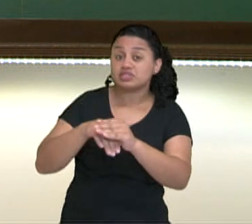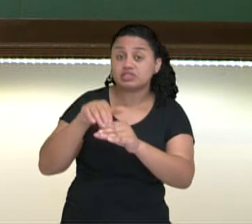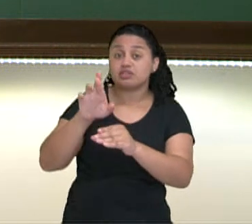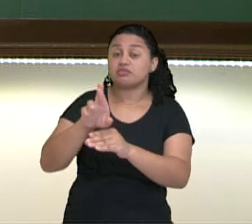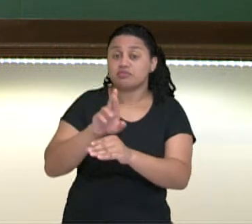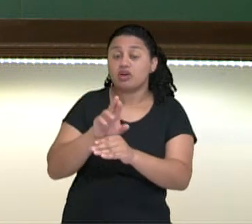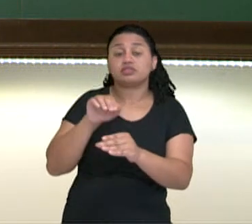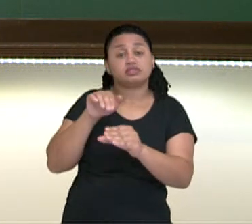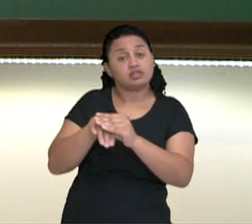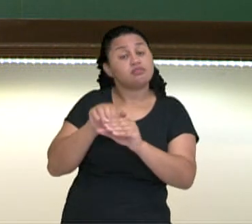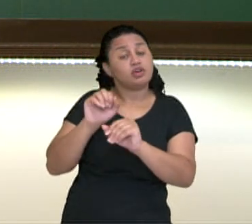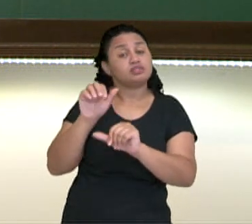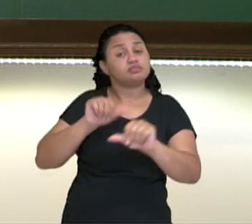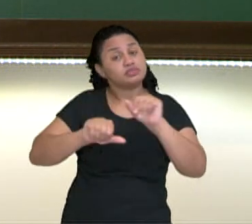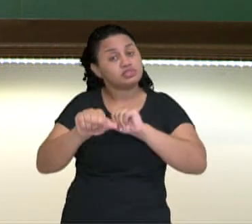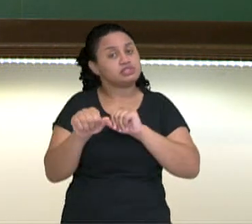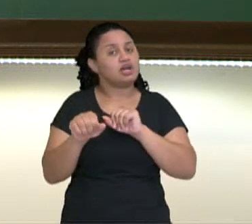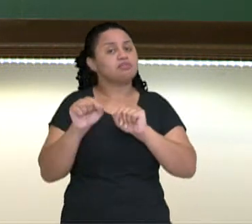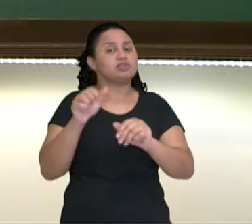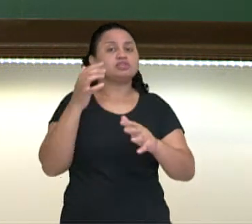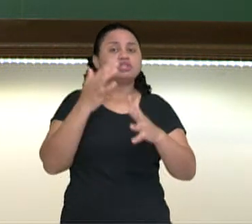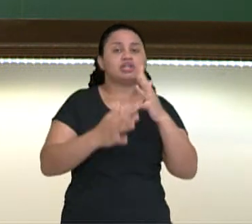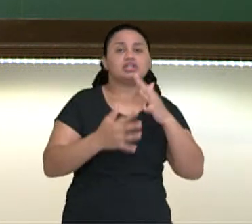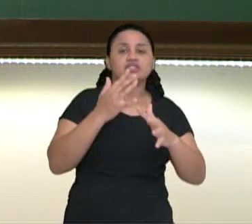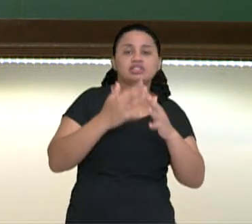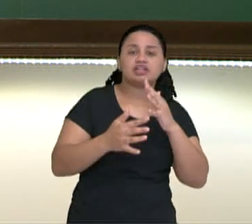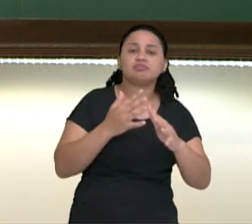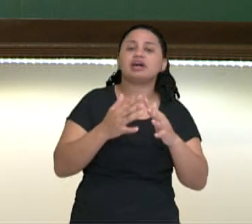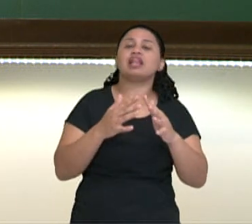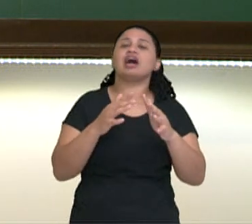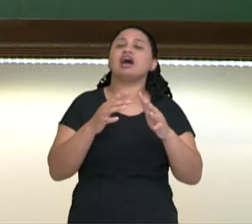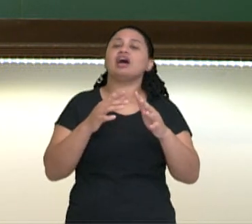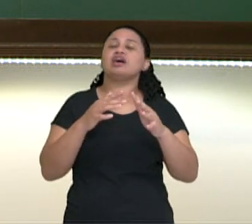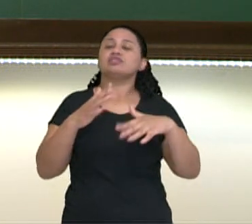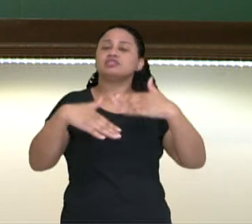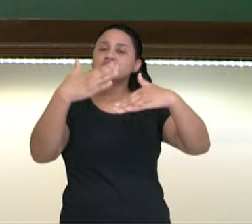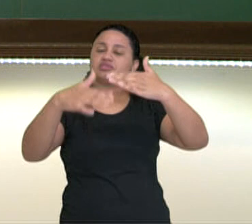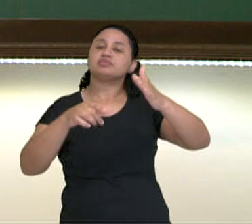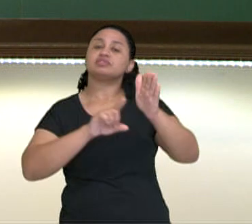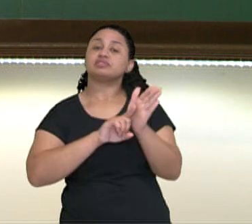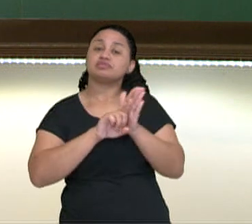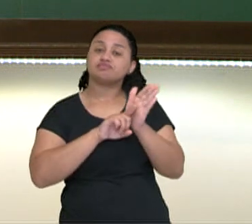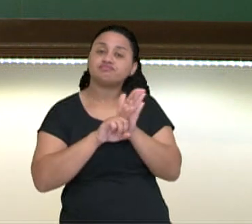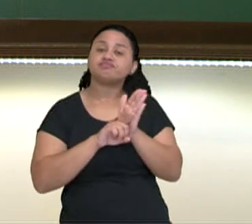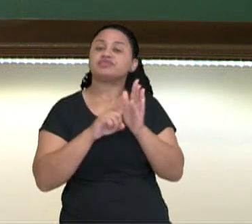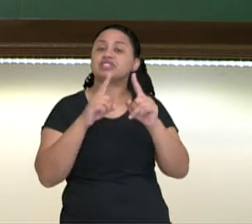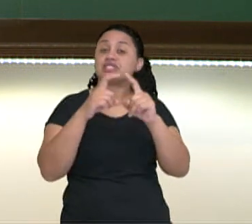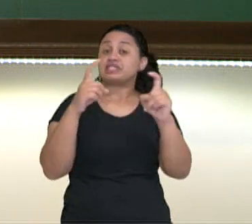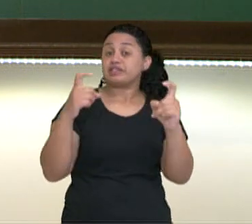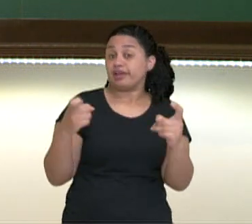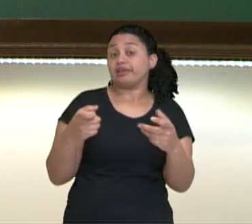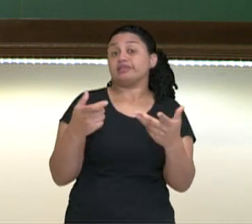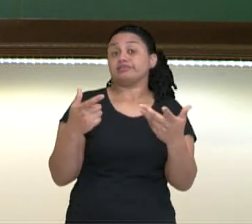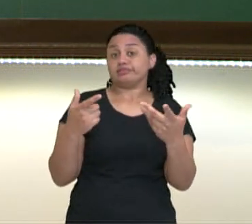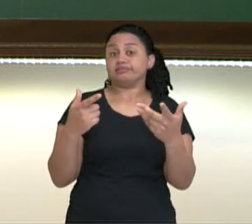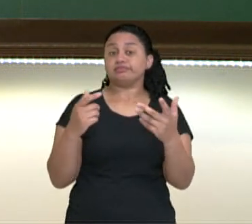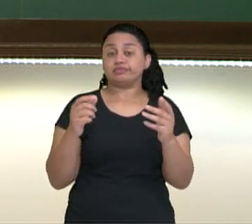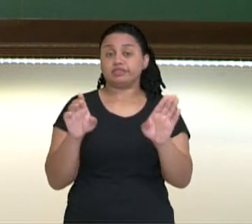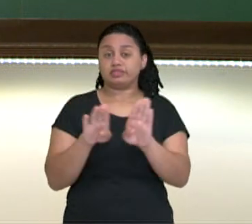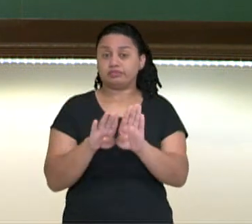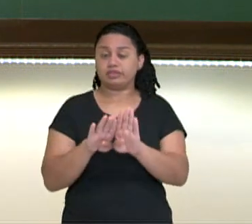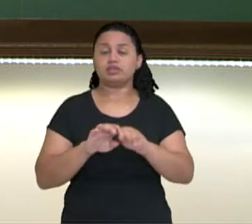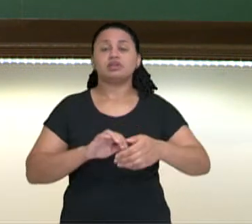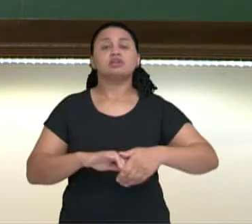também atrapalhar o desenvolvimento científico, da saúde e tudo mais. Então é importante a gente ter cuidado com